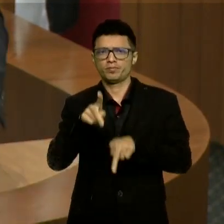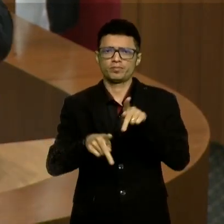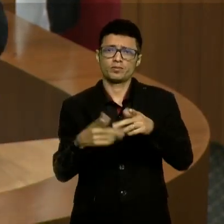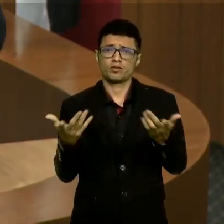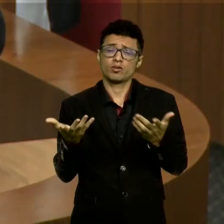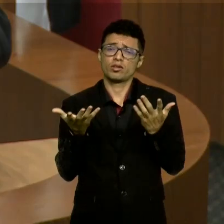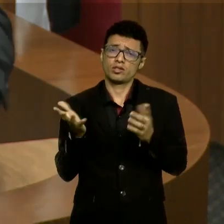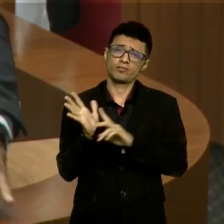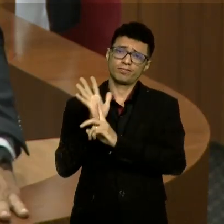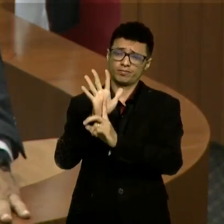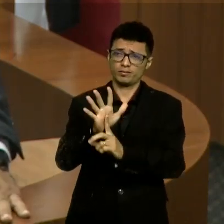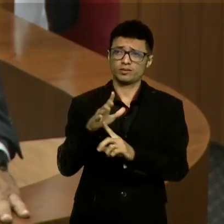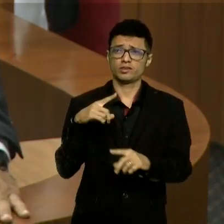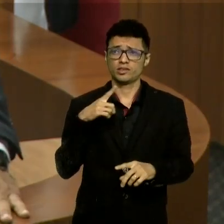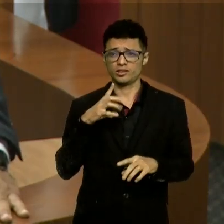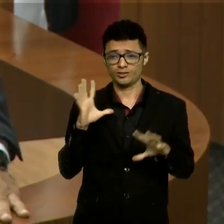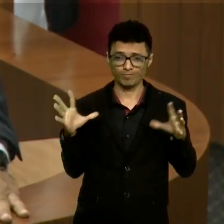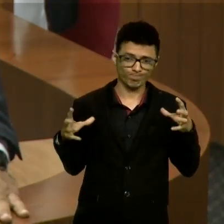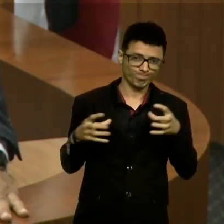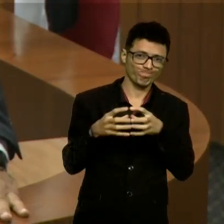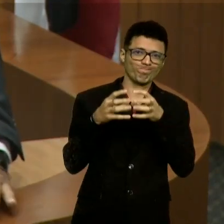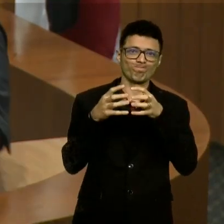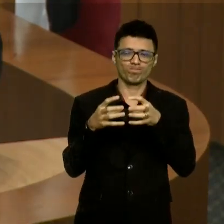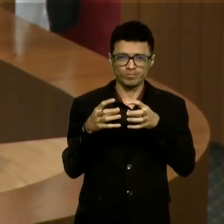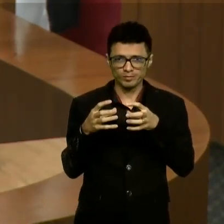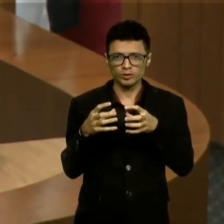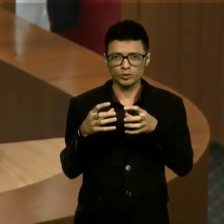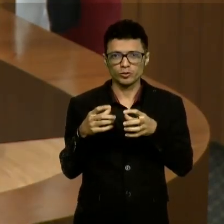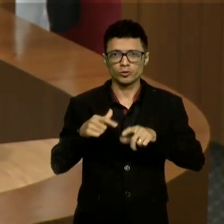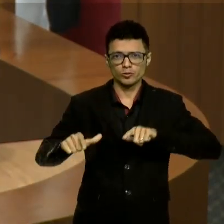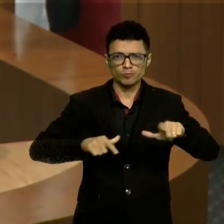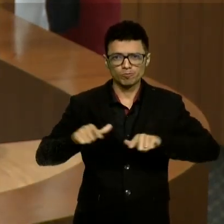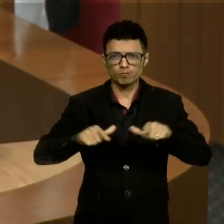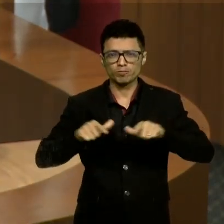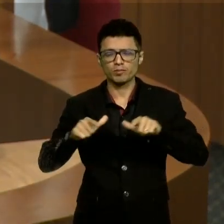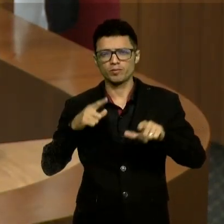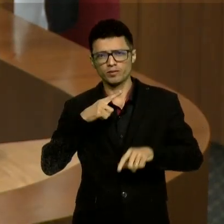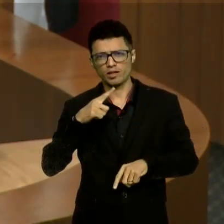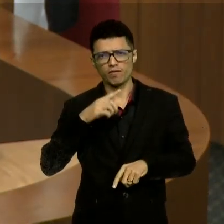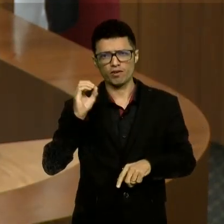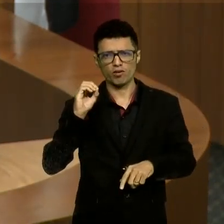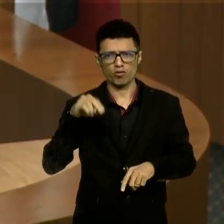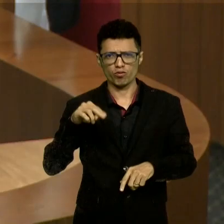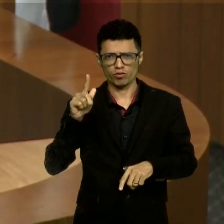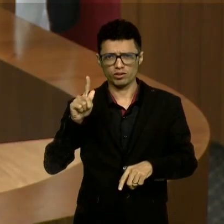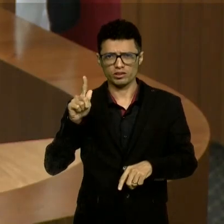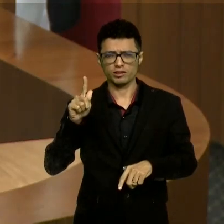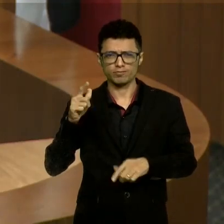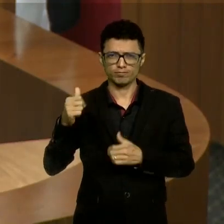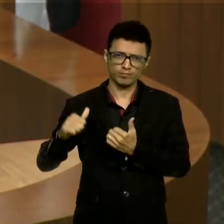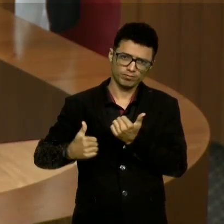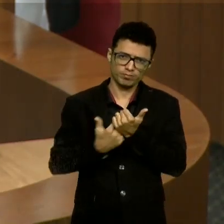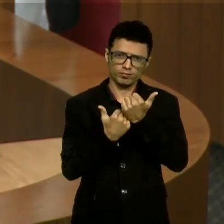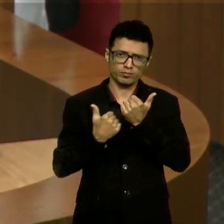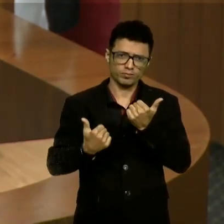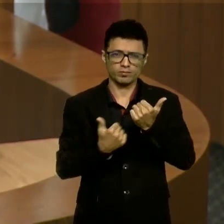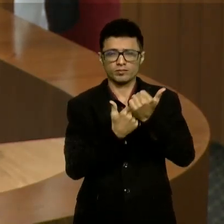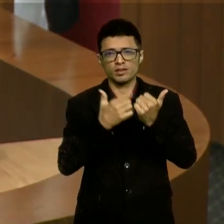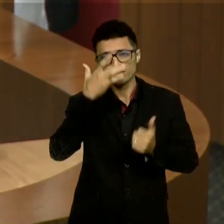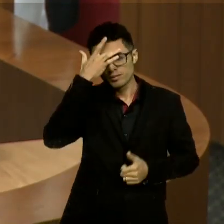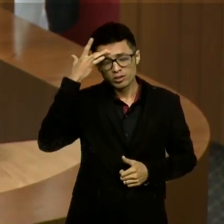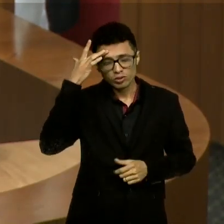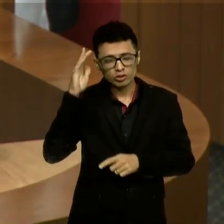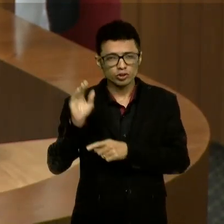desse mutirão que nós fizemos, que teve a participação das ONGs, como eu disse, desses criadores e dessas pessoas